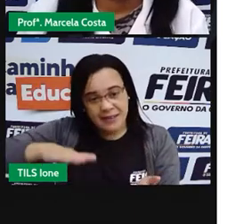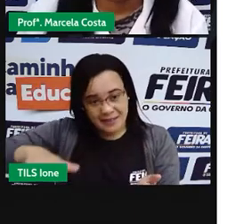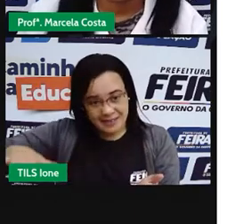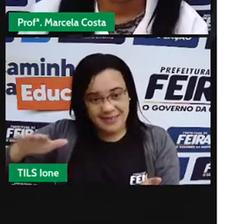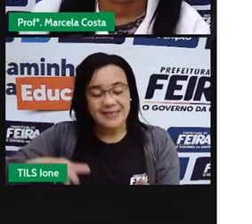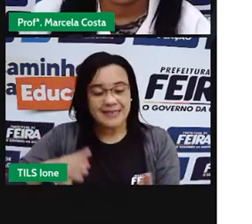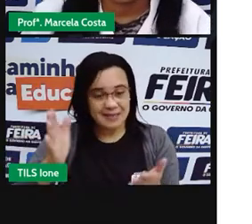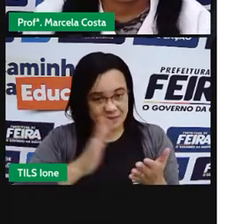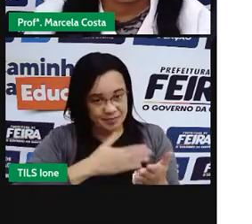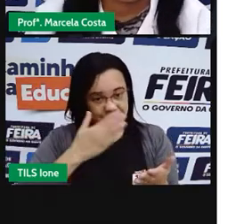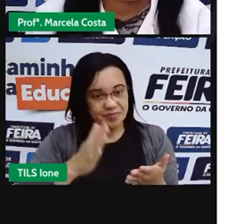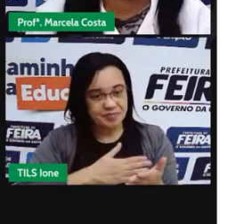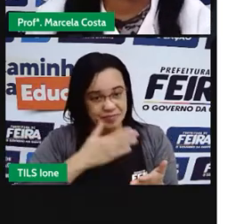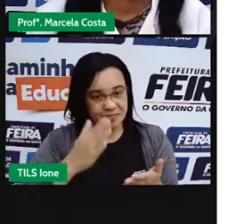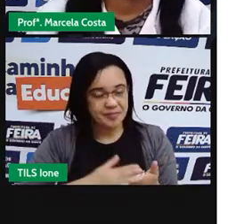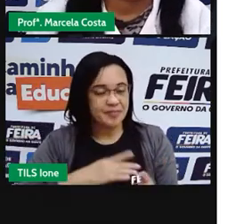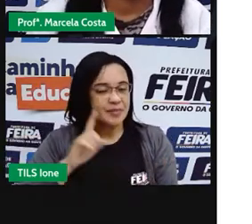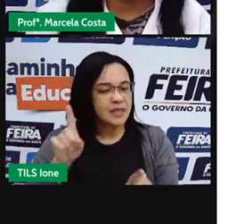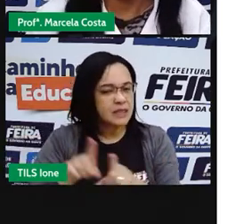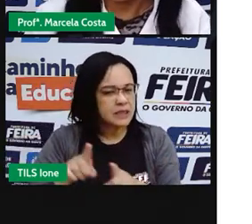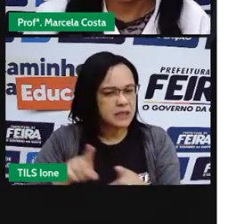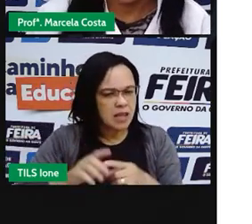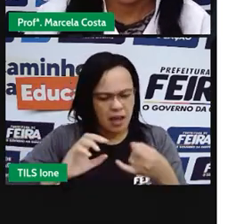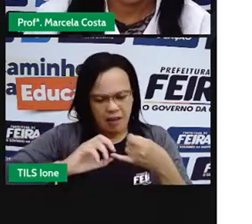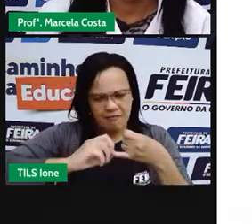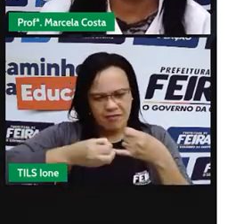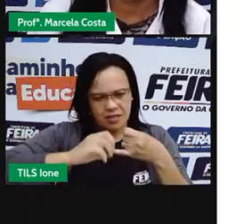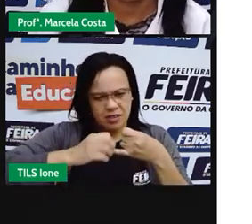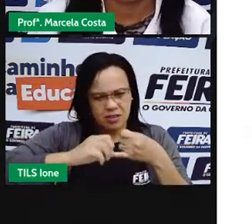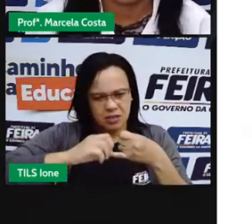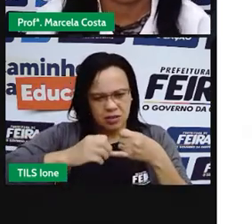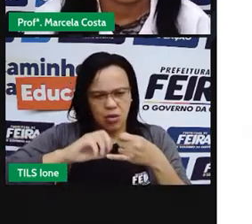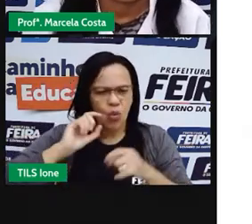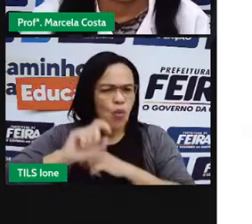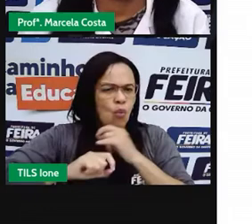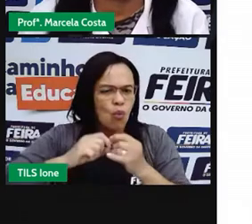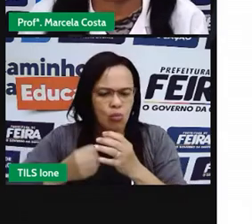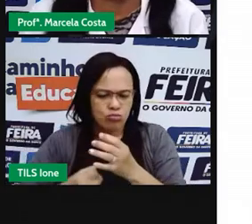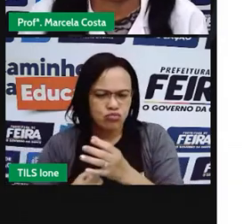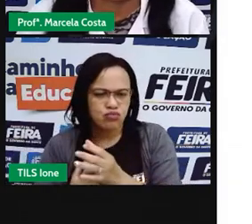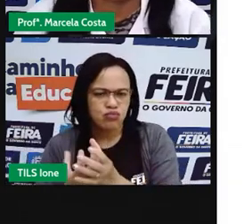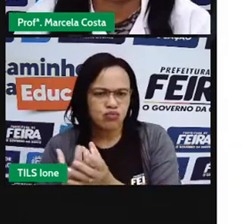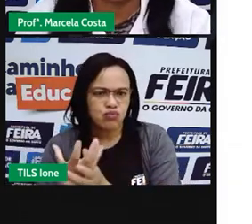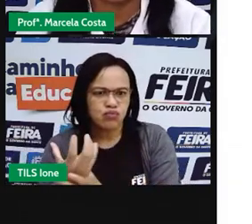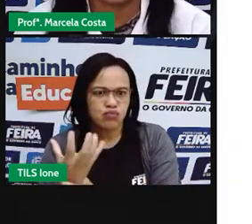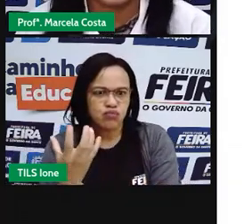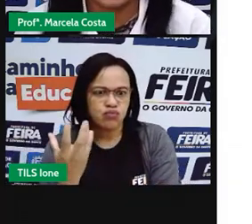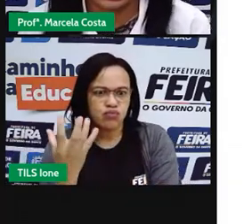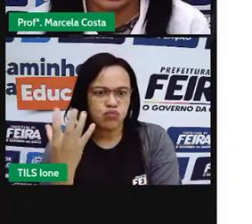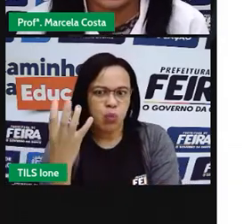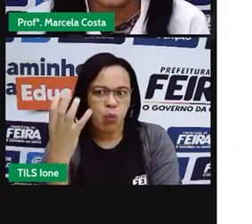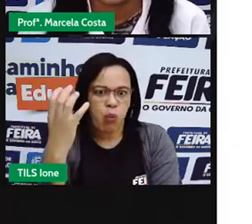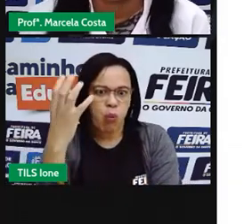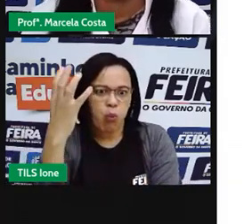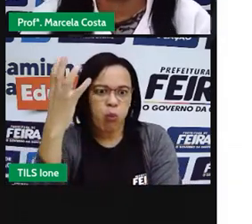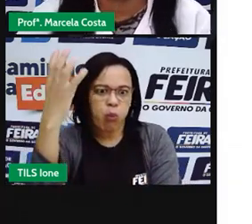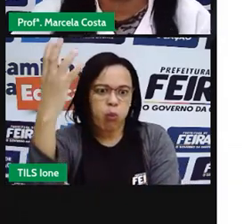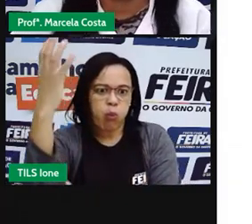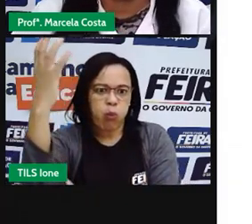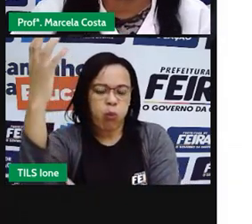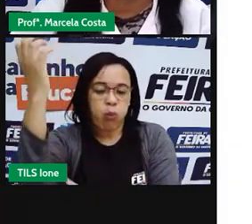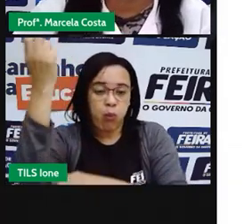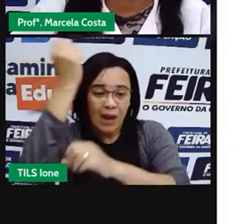infantil, onde tinha um pé de feijão. Mas não era qualquer pé de feijão, não. Era um pé de feijão gigante